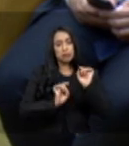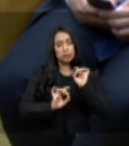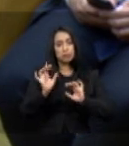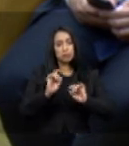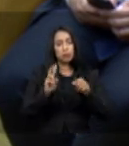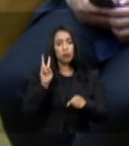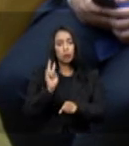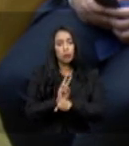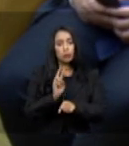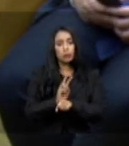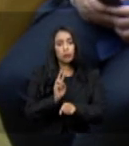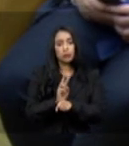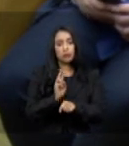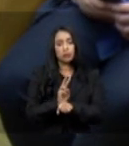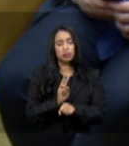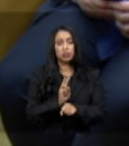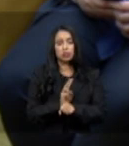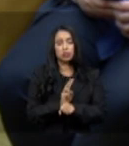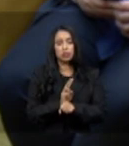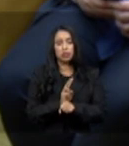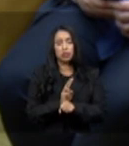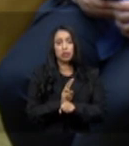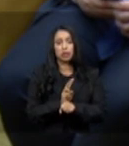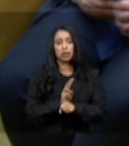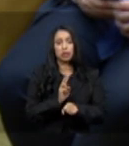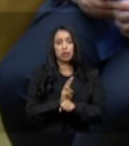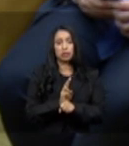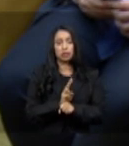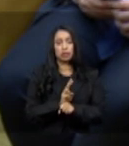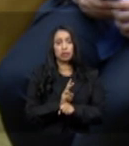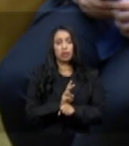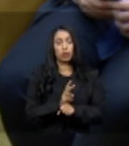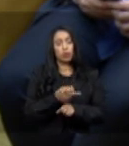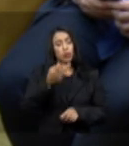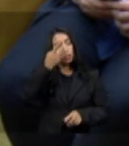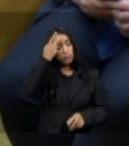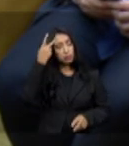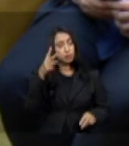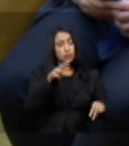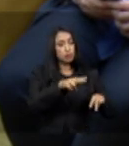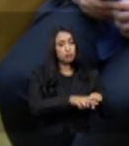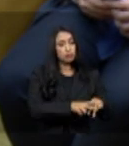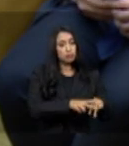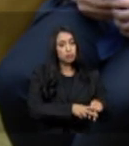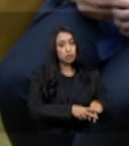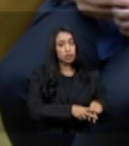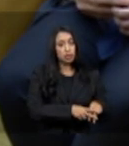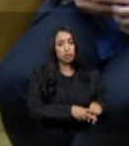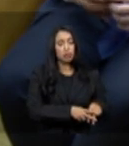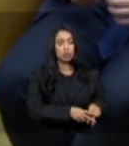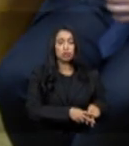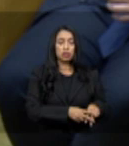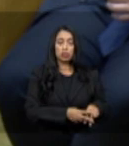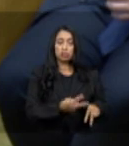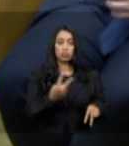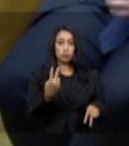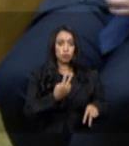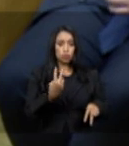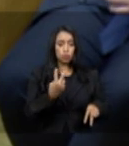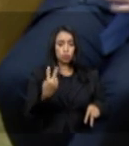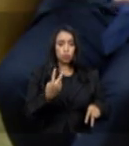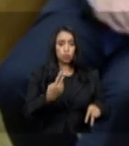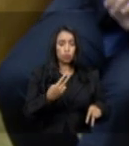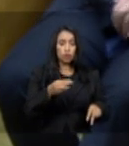de proteção sanitária ao os integrantes aos presos doce federal tanto em caráter provisório quanto em